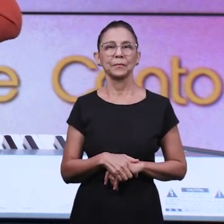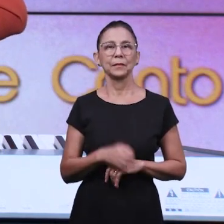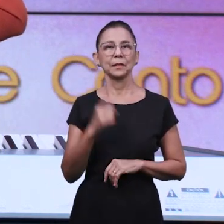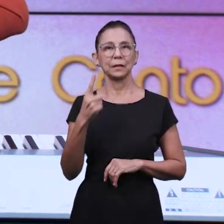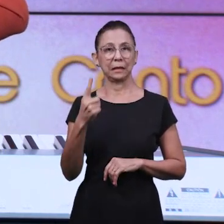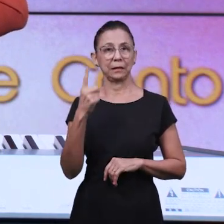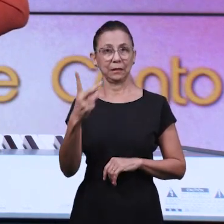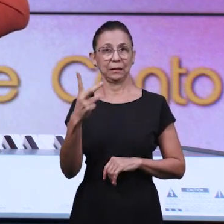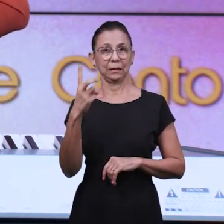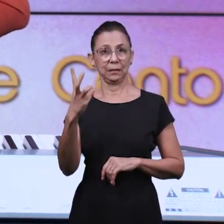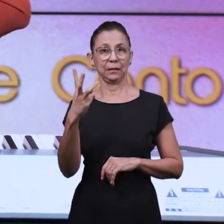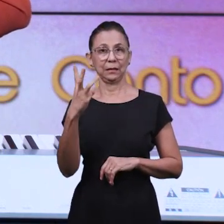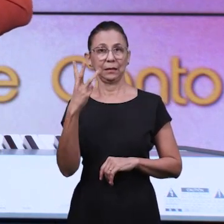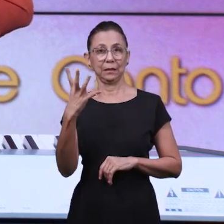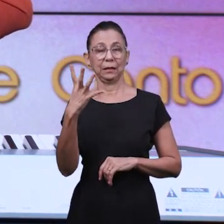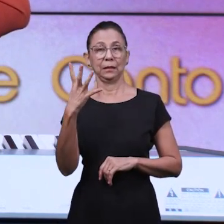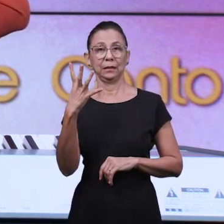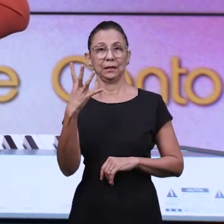Inspirou. I.